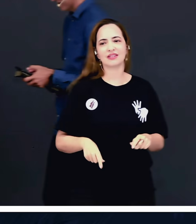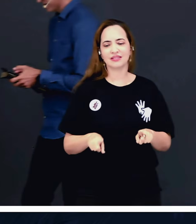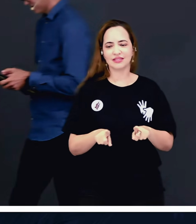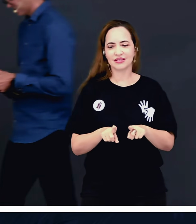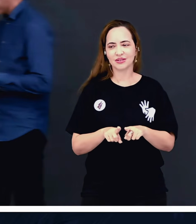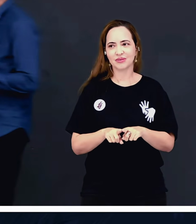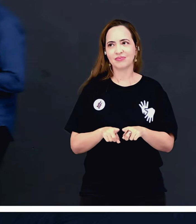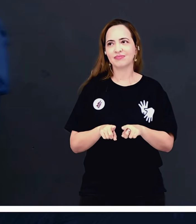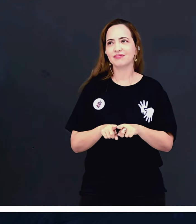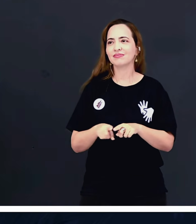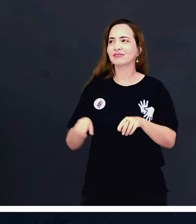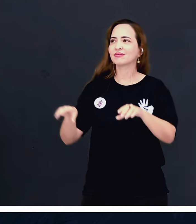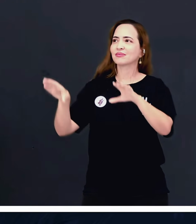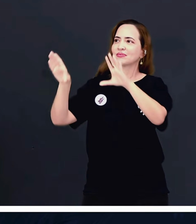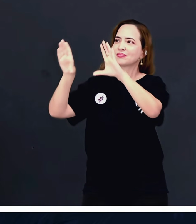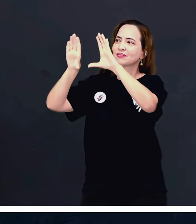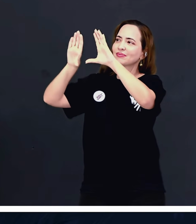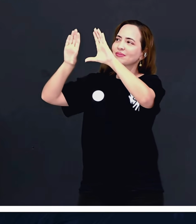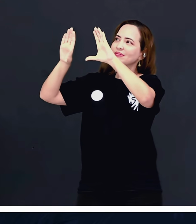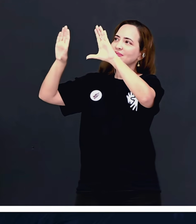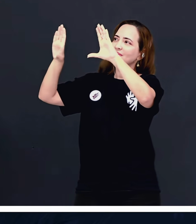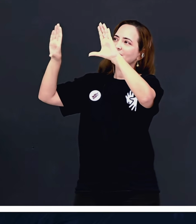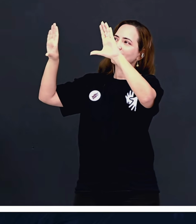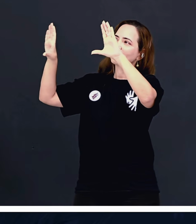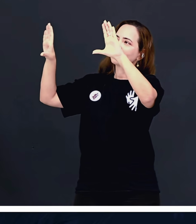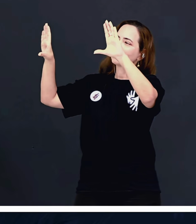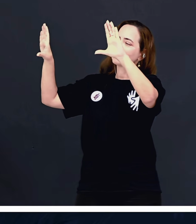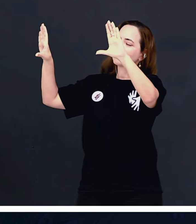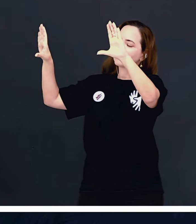e céu.